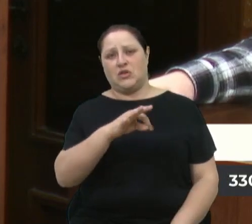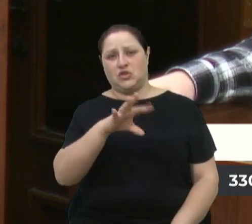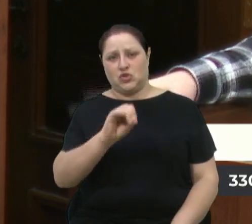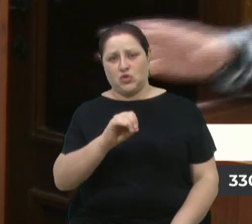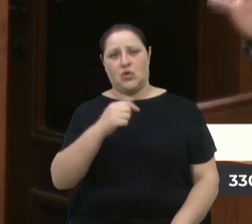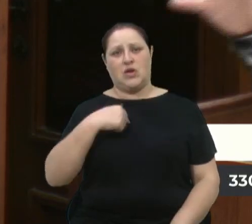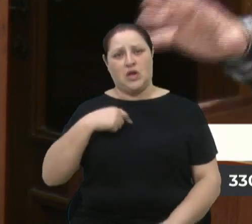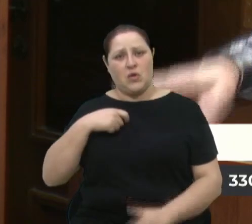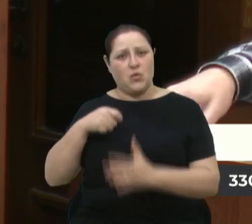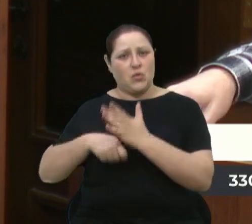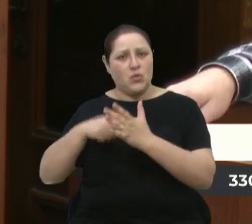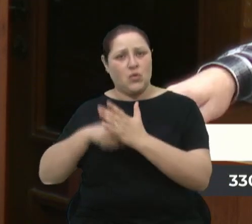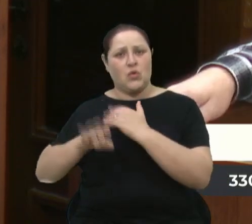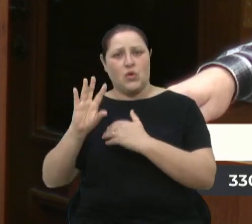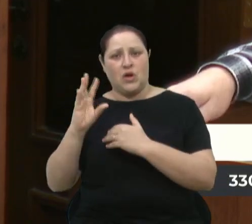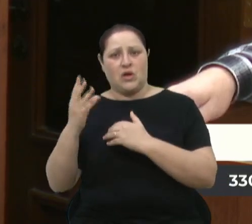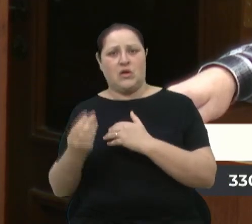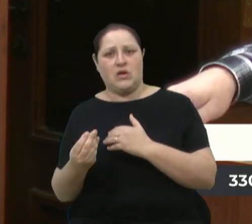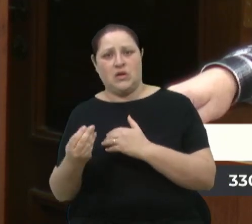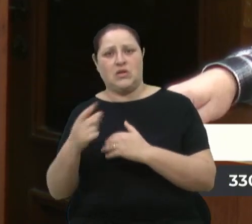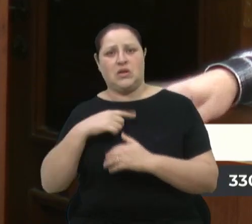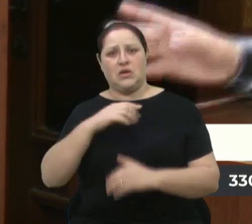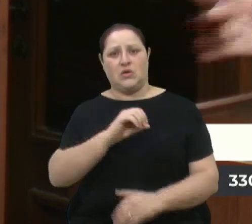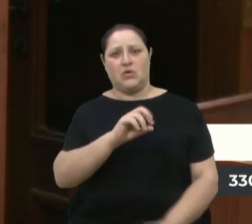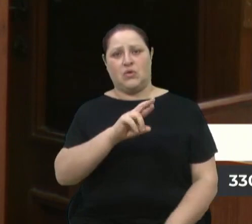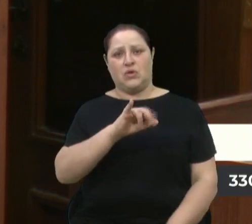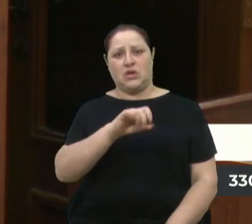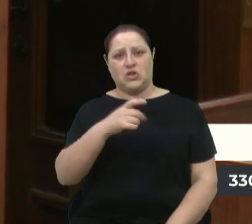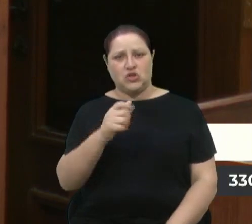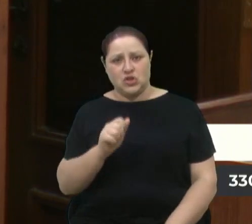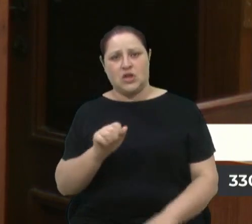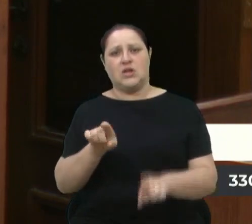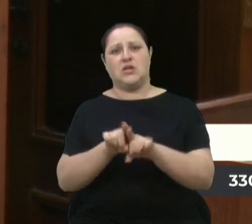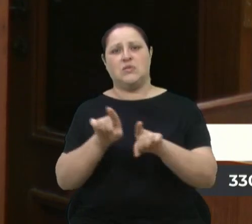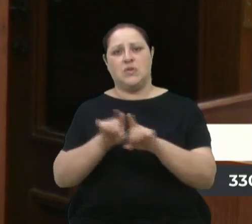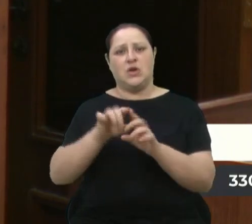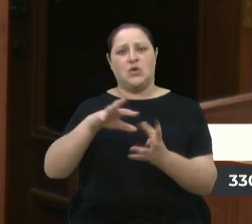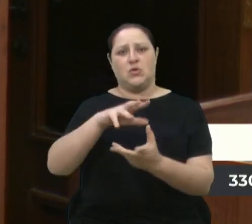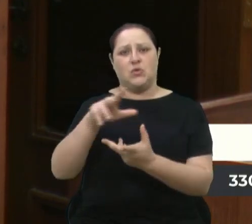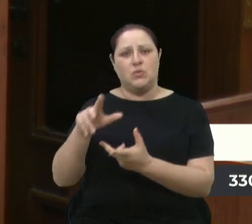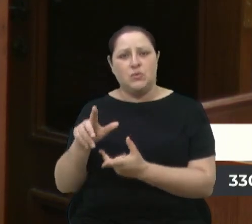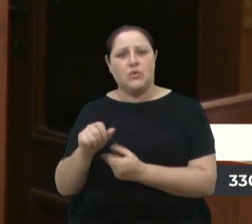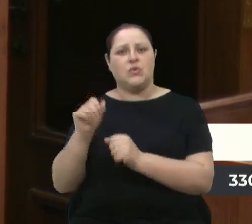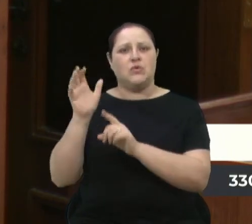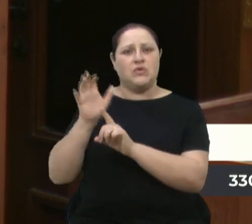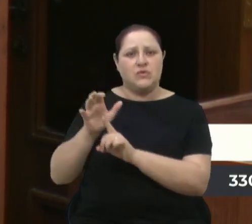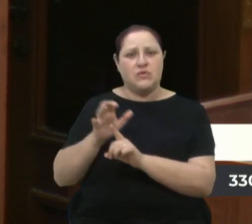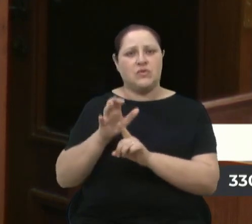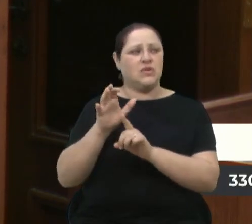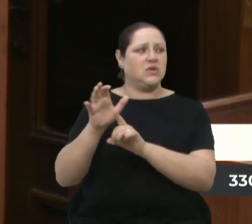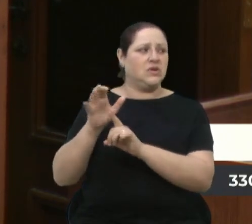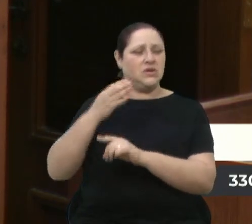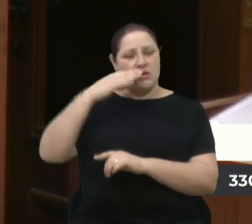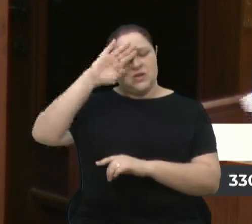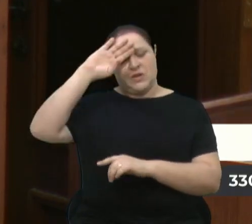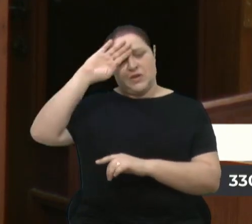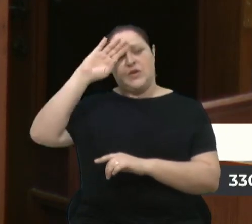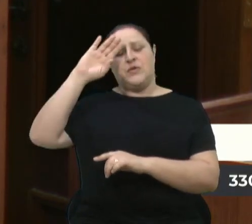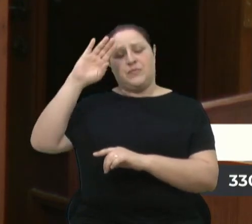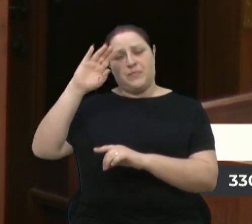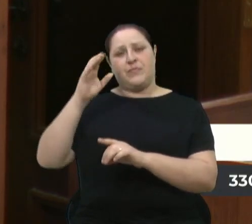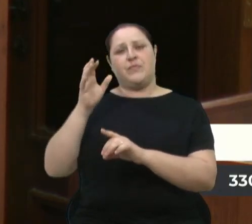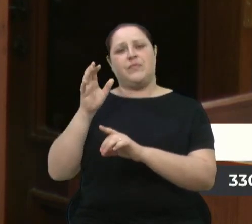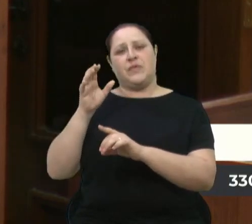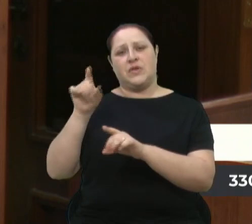mas sim de crença, os orixás e o mundo conspira, devolvendo aquilo que a gente entrega para